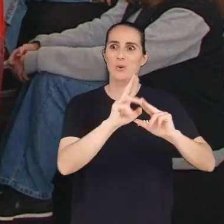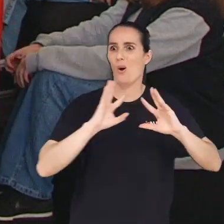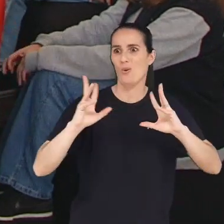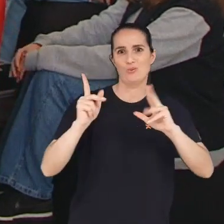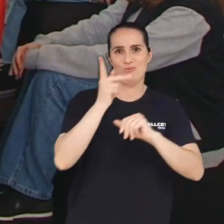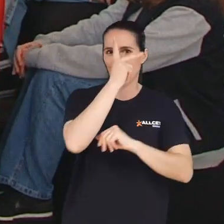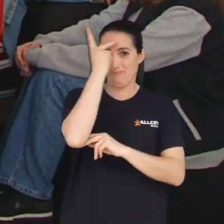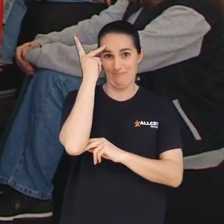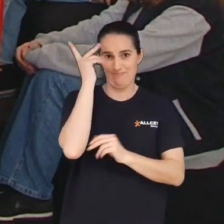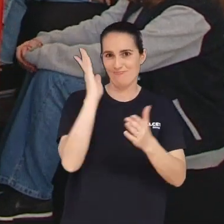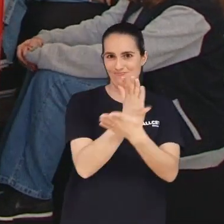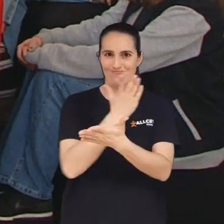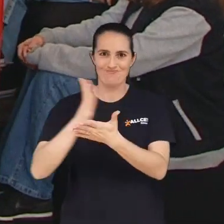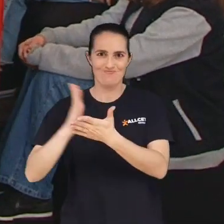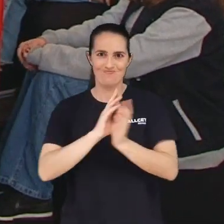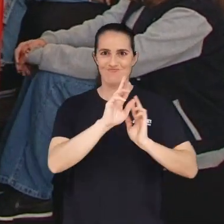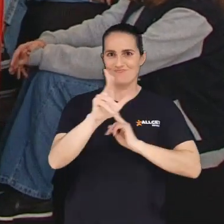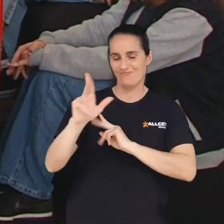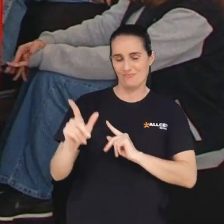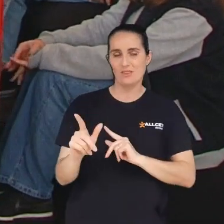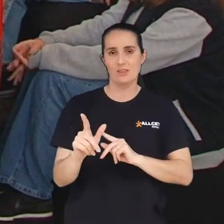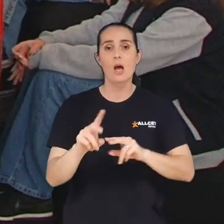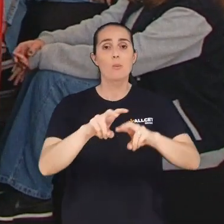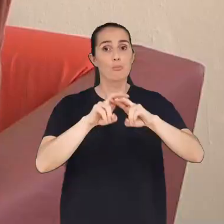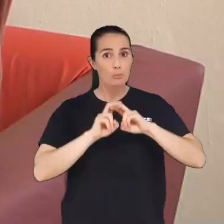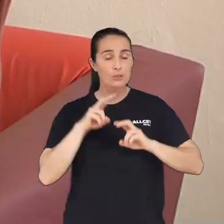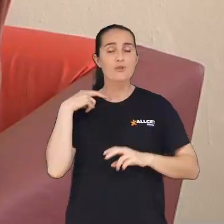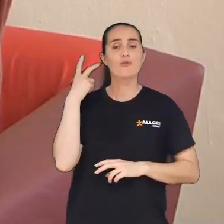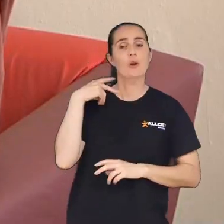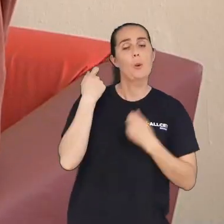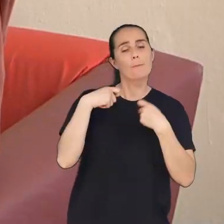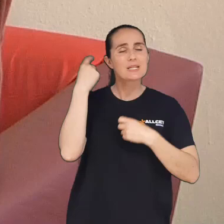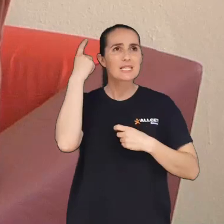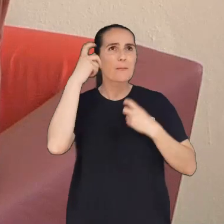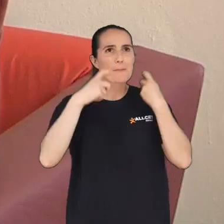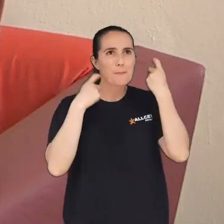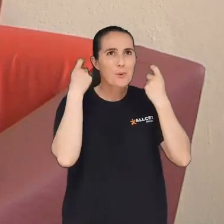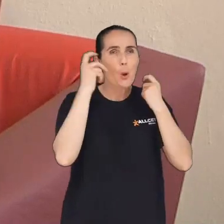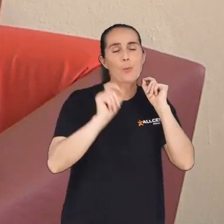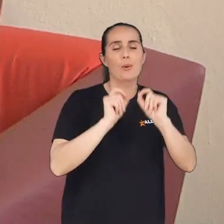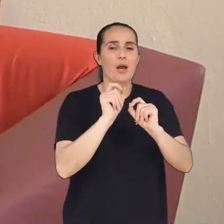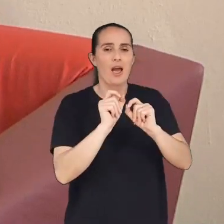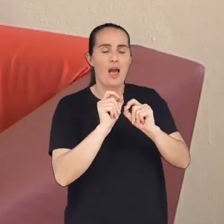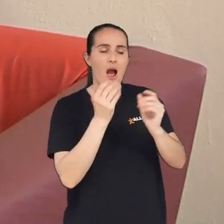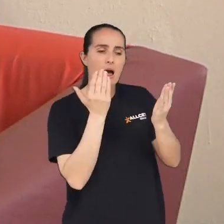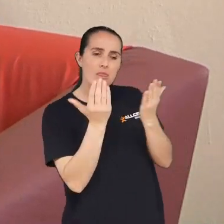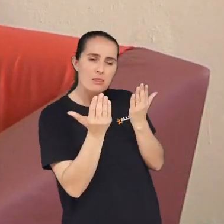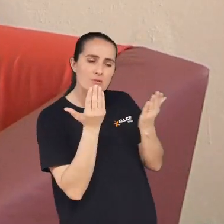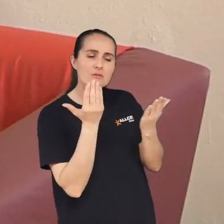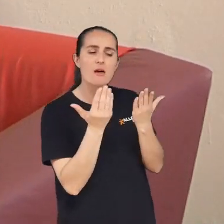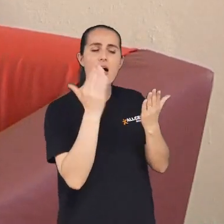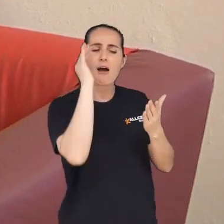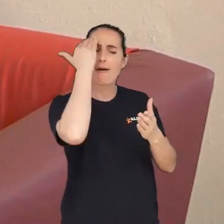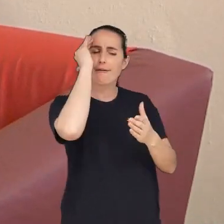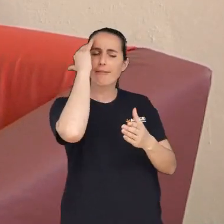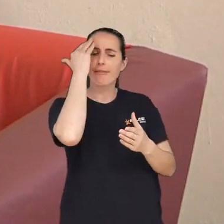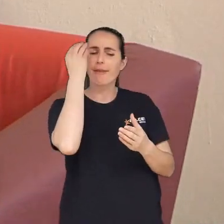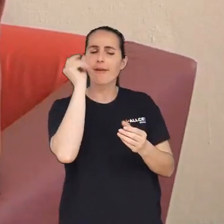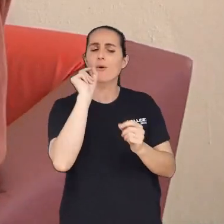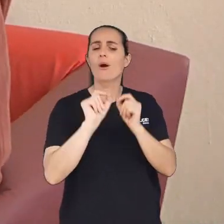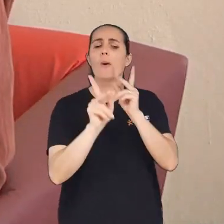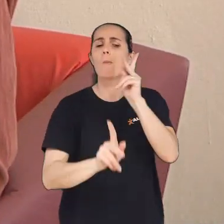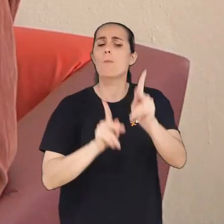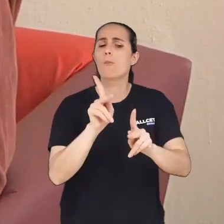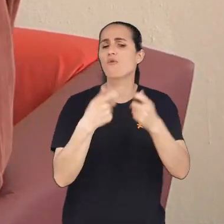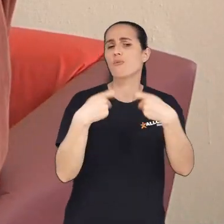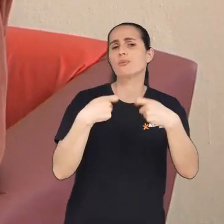em poder analisar e entender, fora daquele convívio que ele tem, o que a população está necessitando.